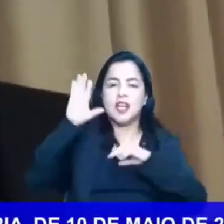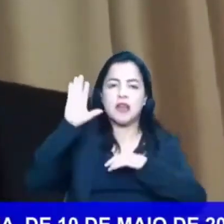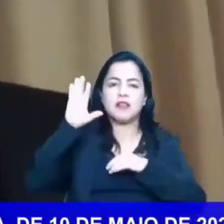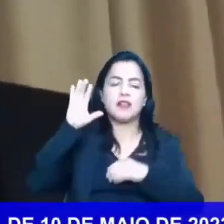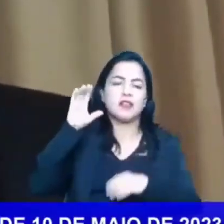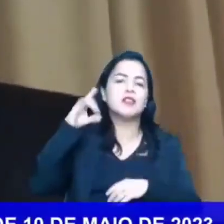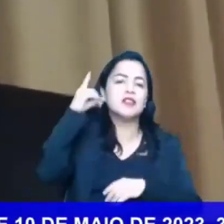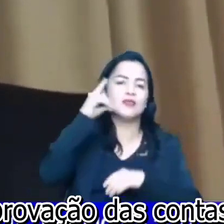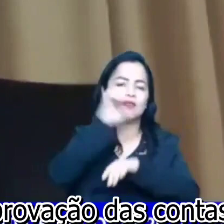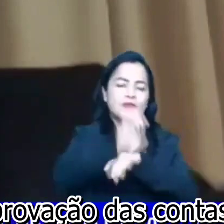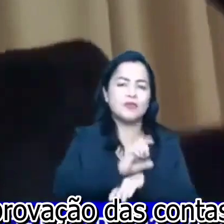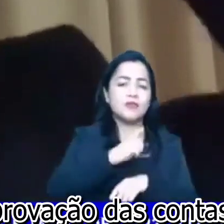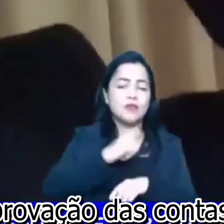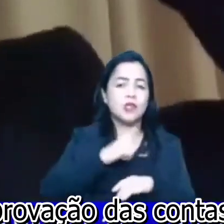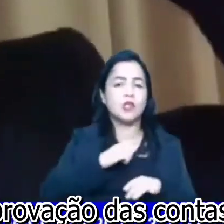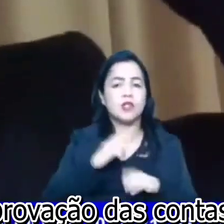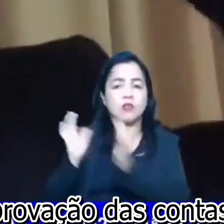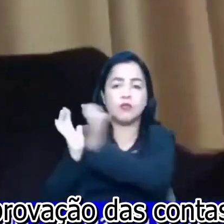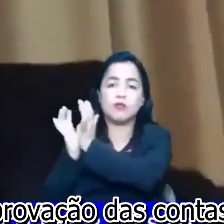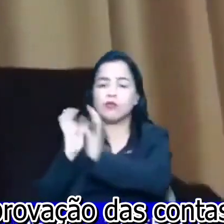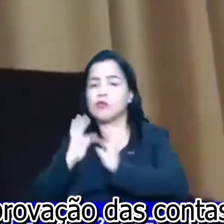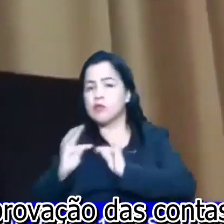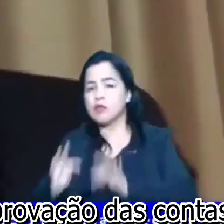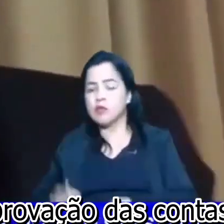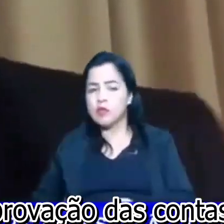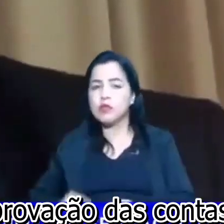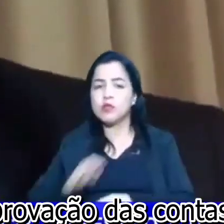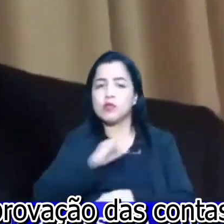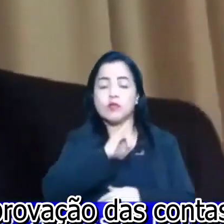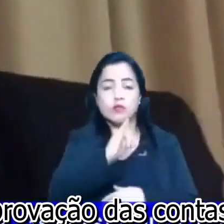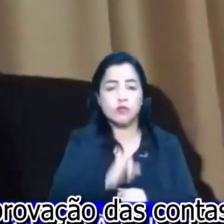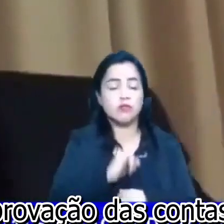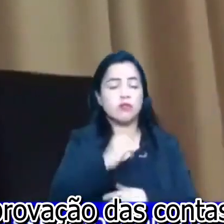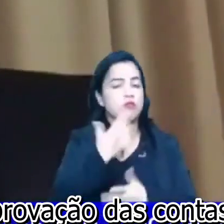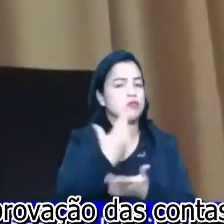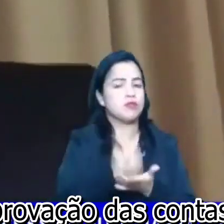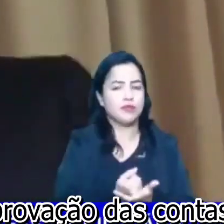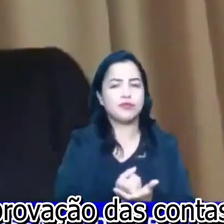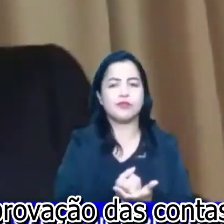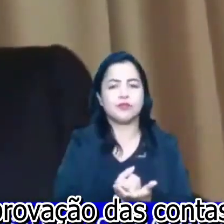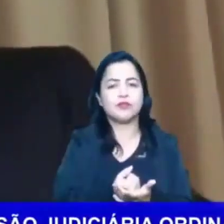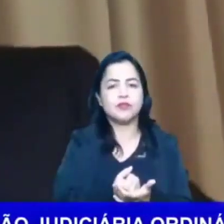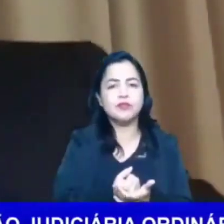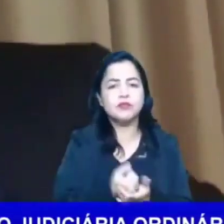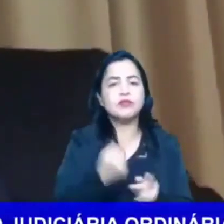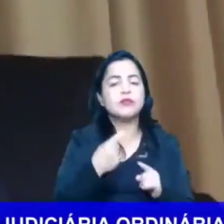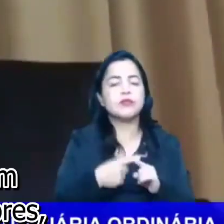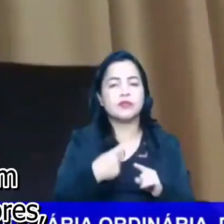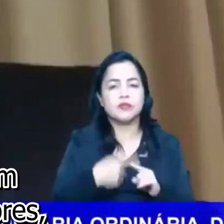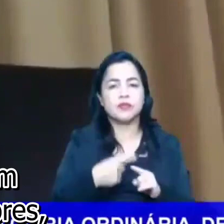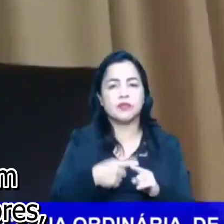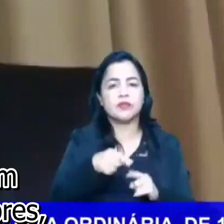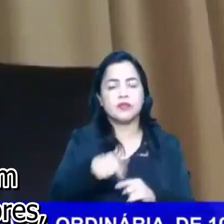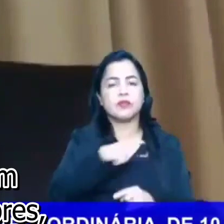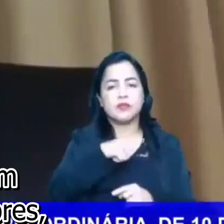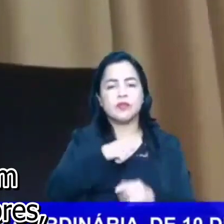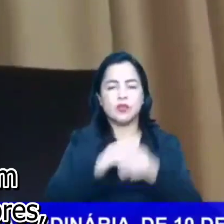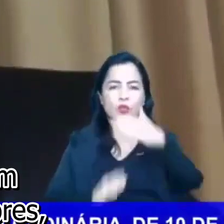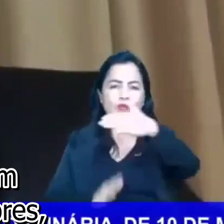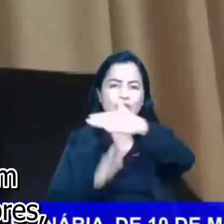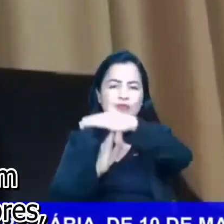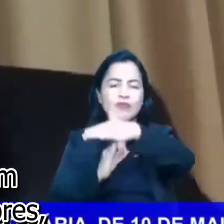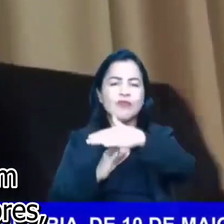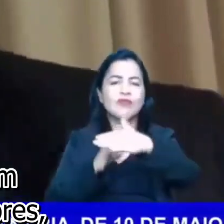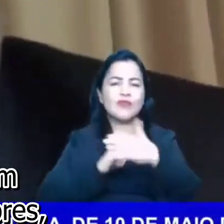O parecer conclusivo da unidade técnica sugeriu a desaprovação das contas em razão da extrapolação do limite